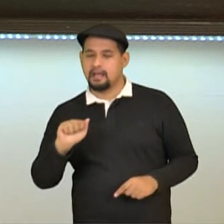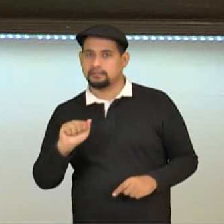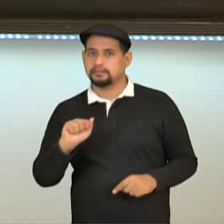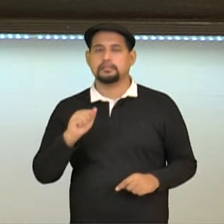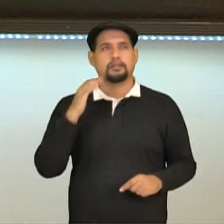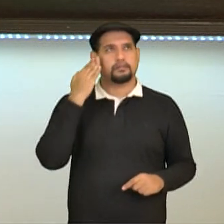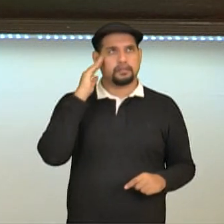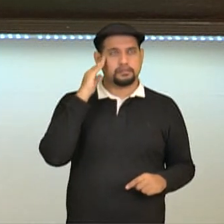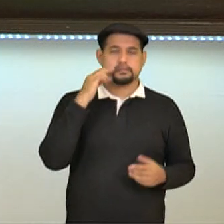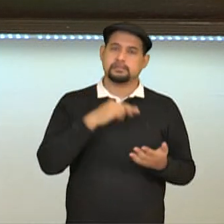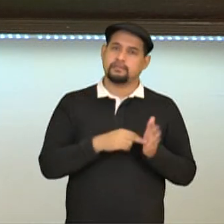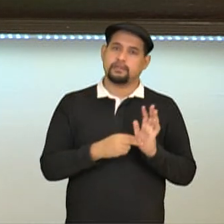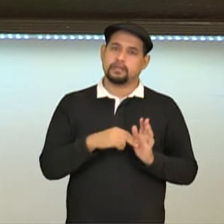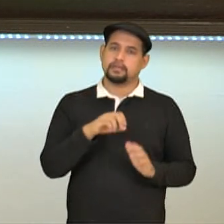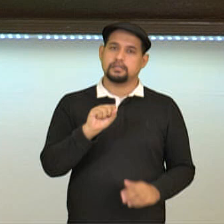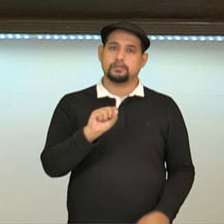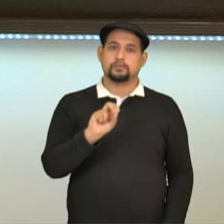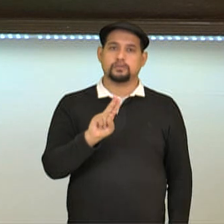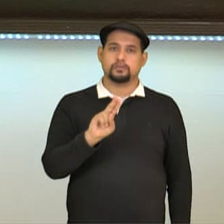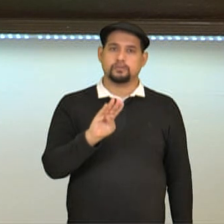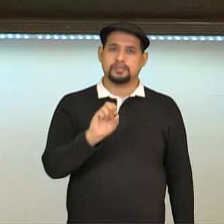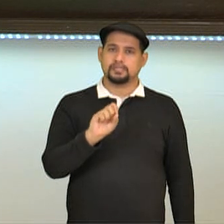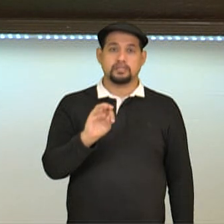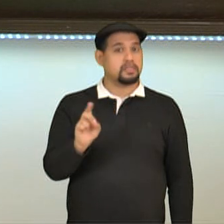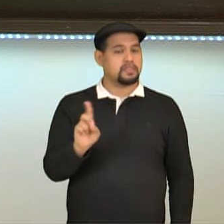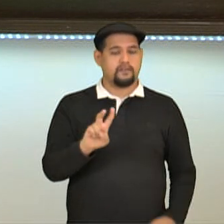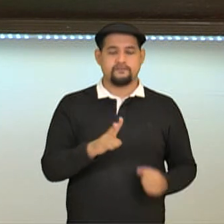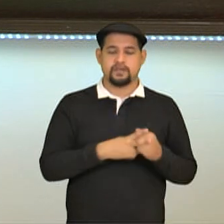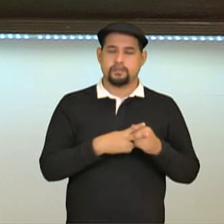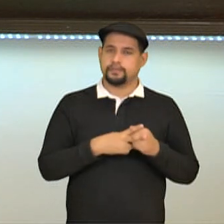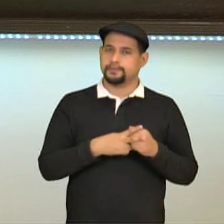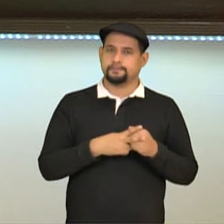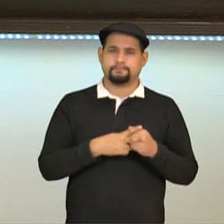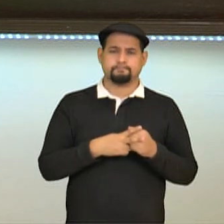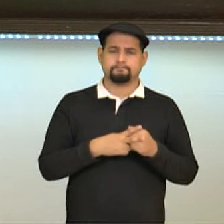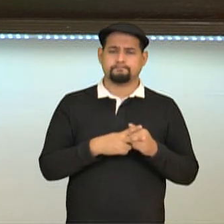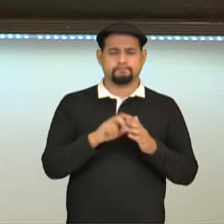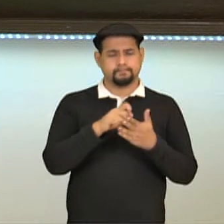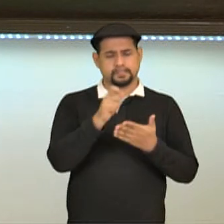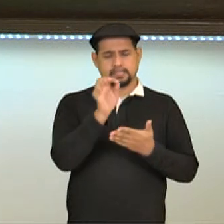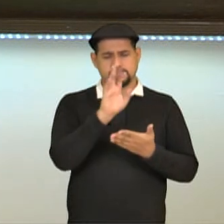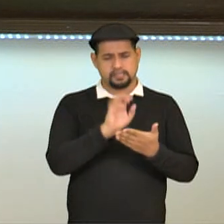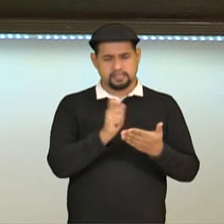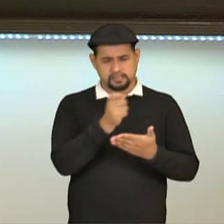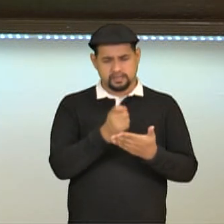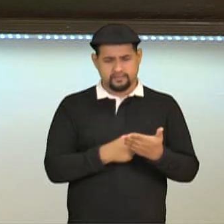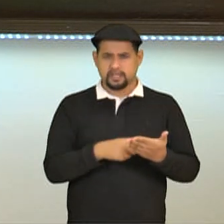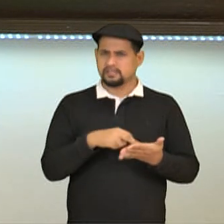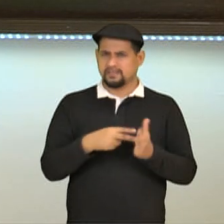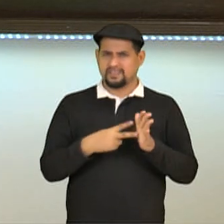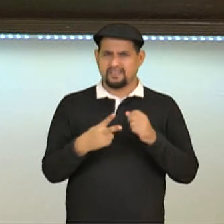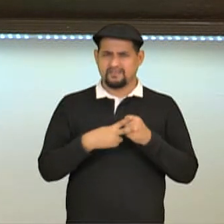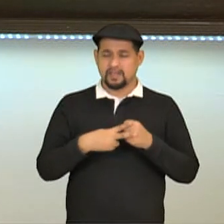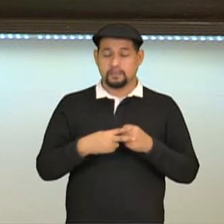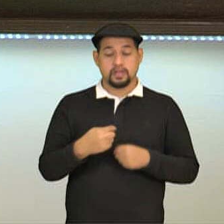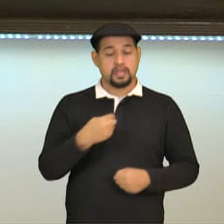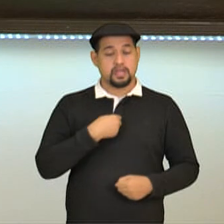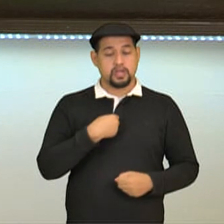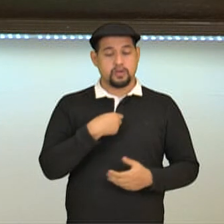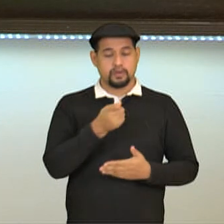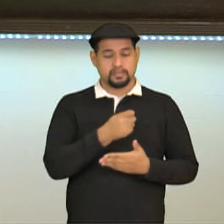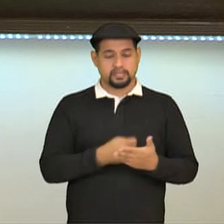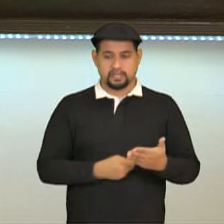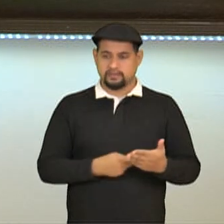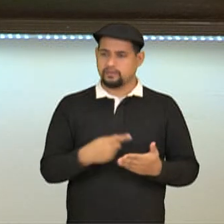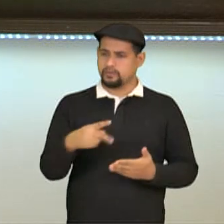mesa é substantivo, não é verbo. E também não é possível conjugar. Escrever é verbo? Eu escrevo, tu escreves, ele